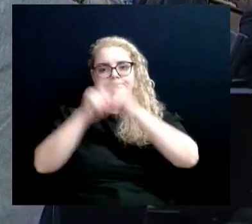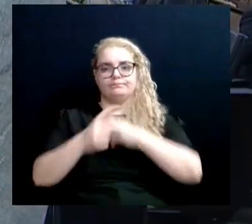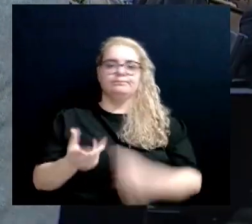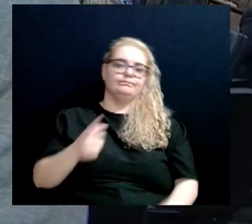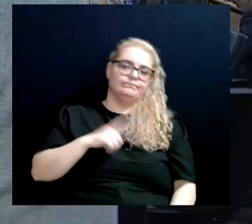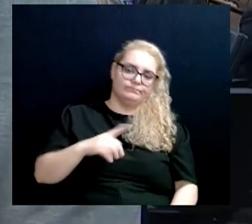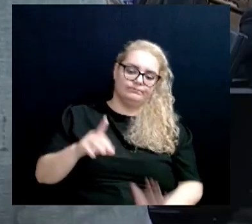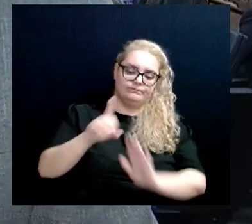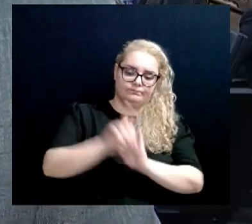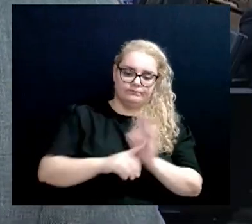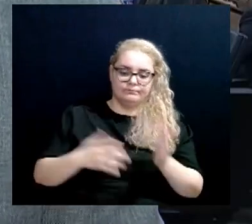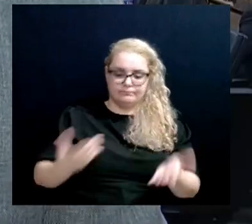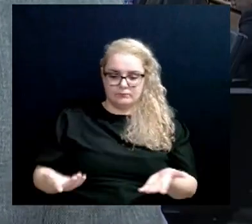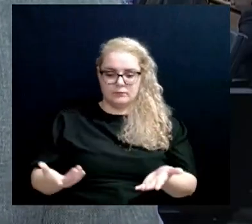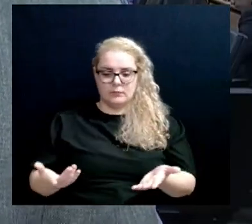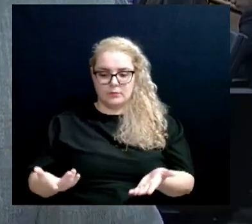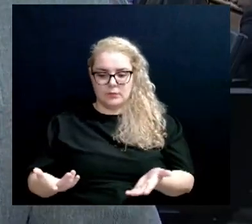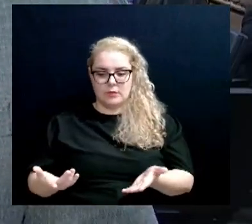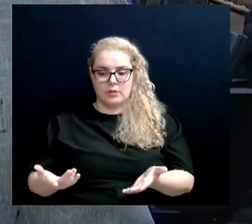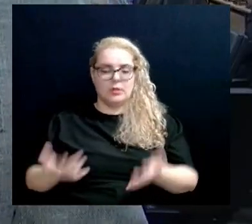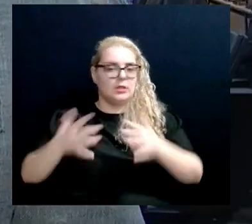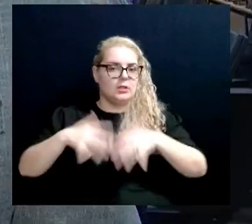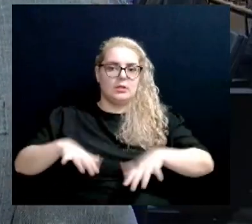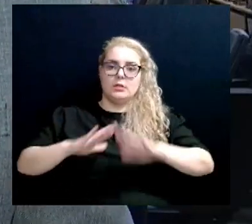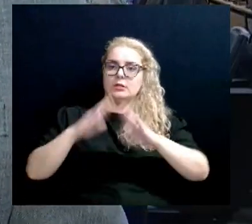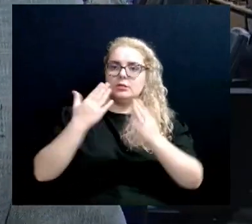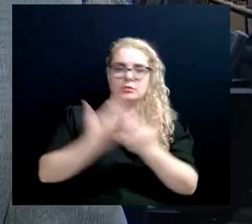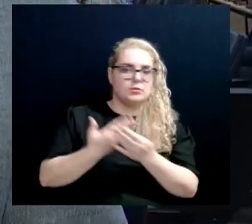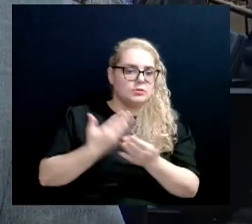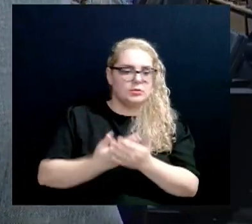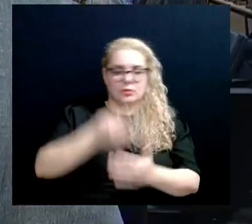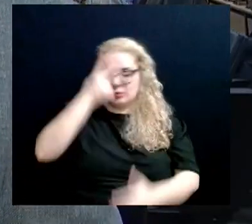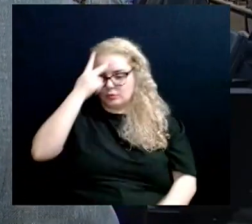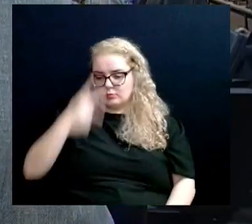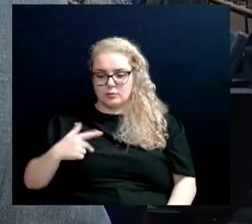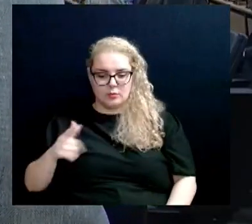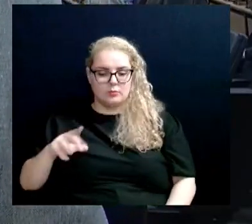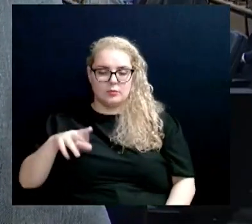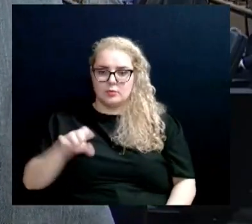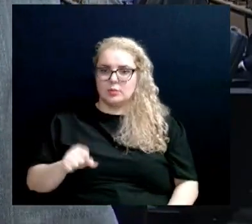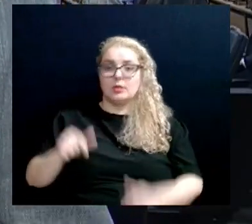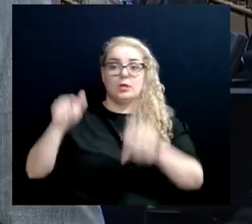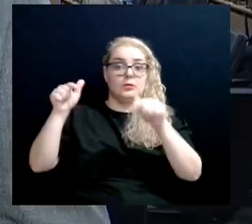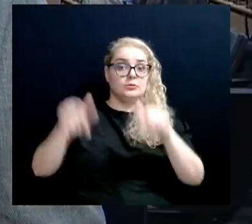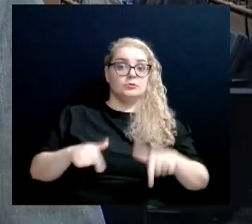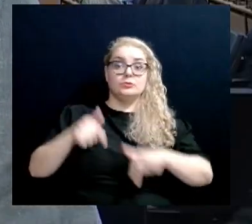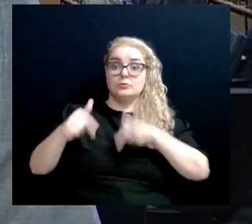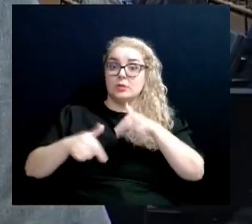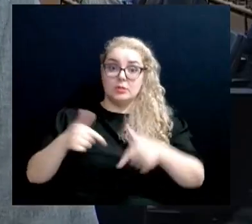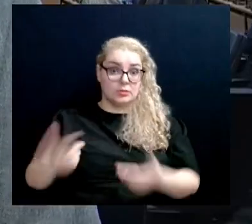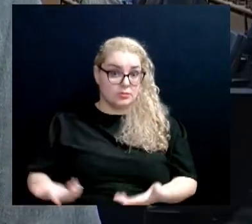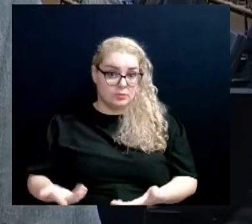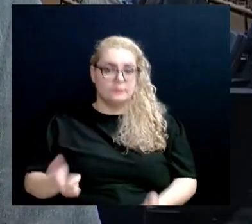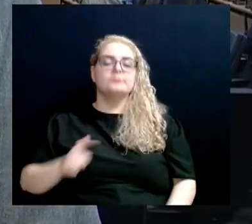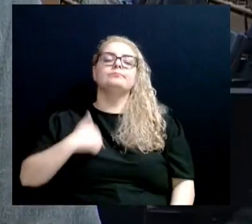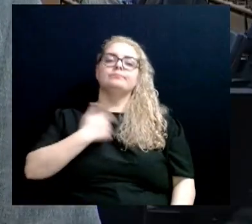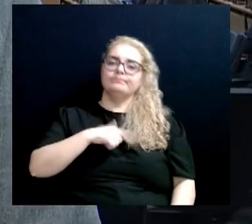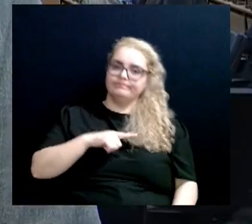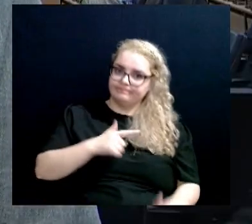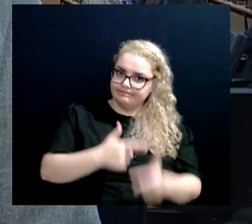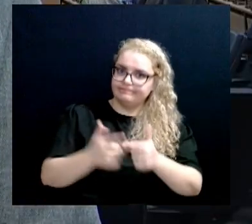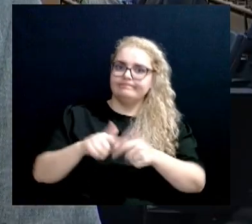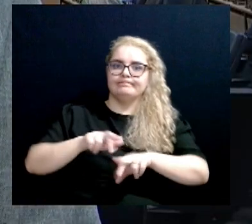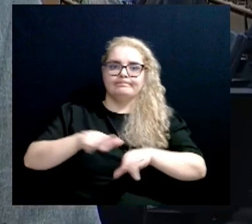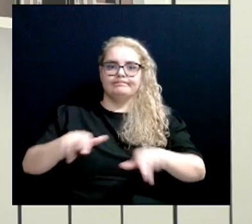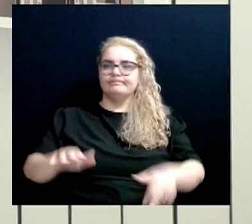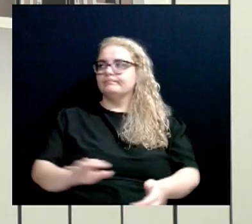direitos, seja nas escolas, seja no próprio CRAS, seja no ambiente de trabalho, e nós vamos ter muito problema.